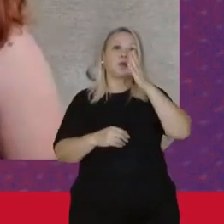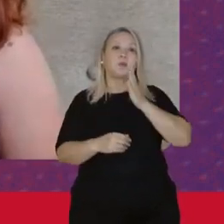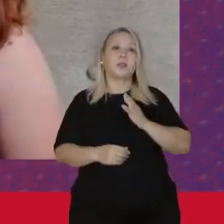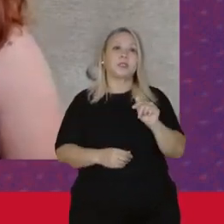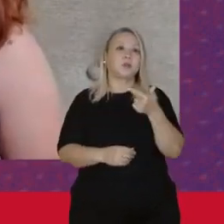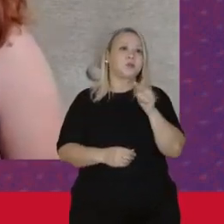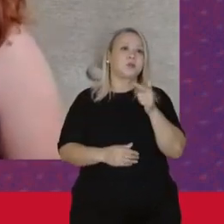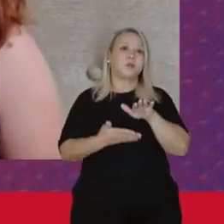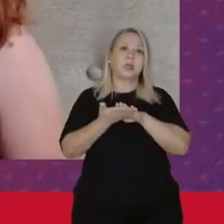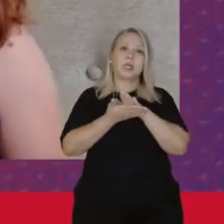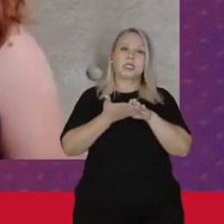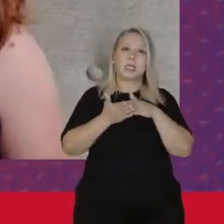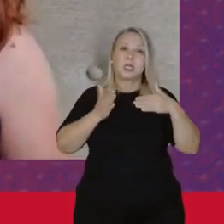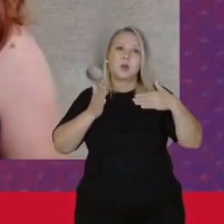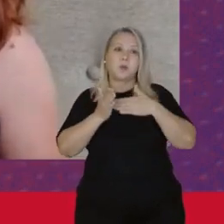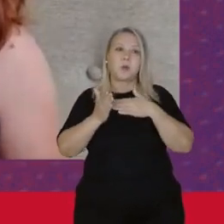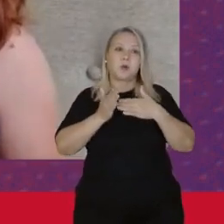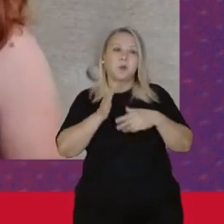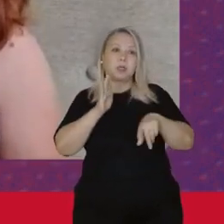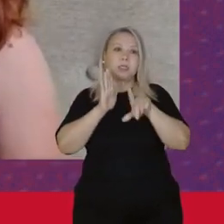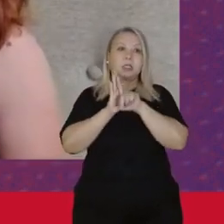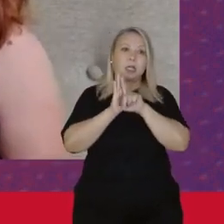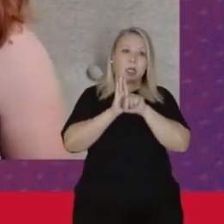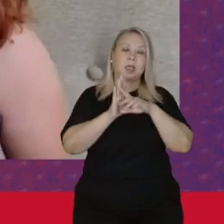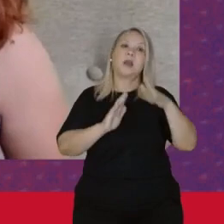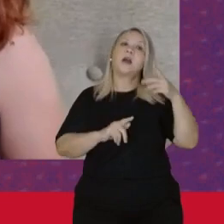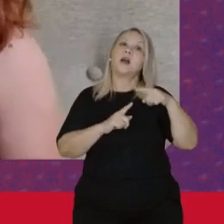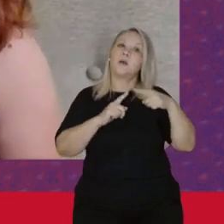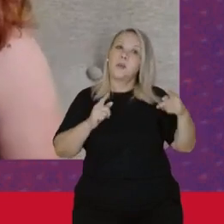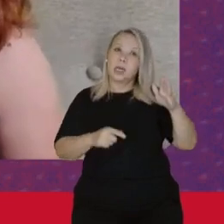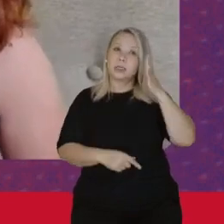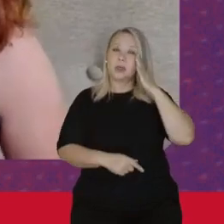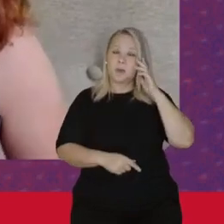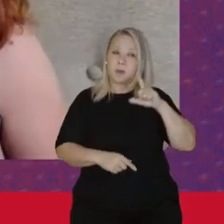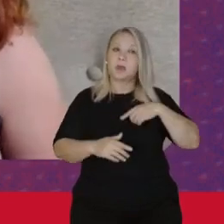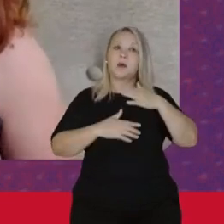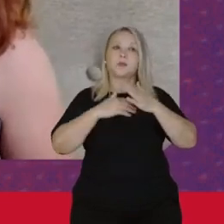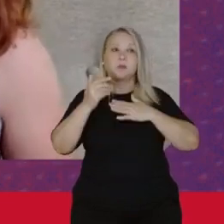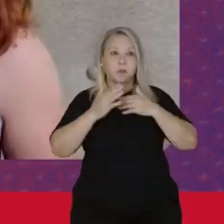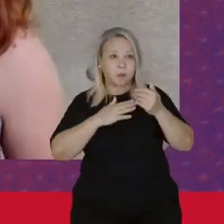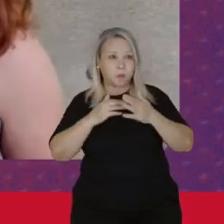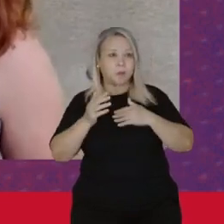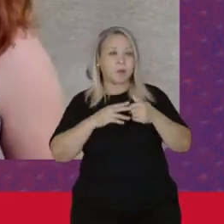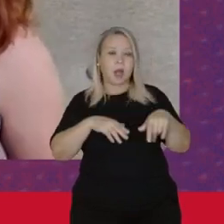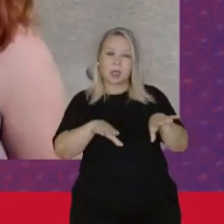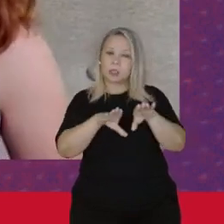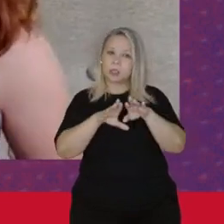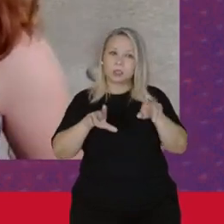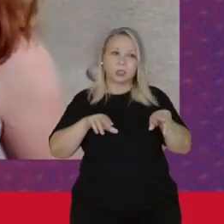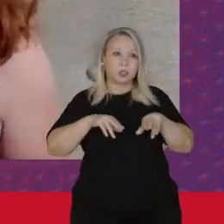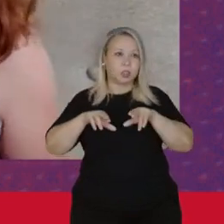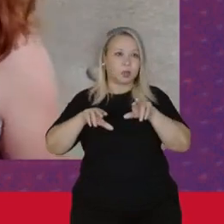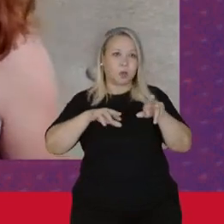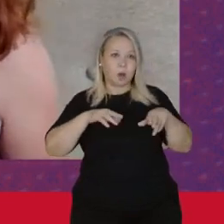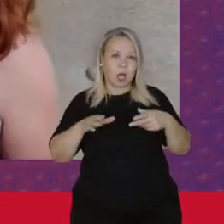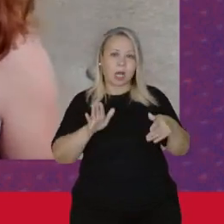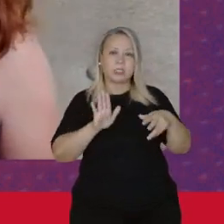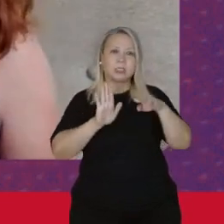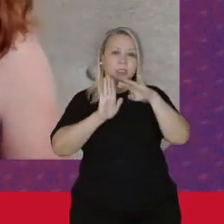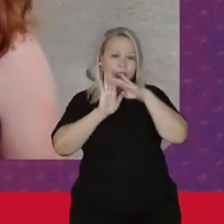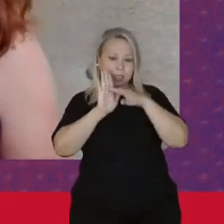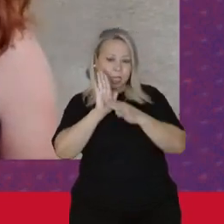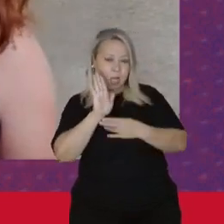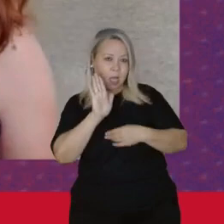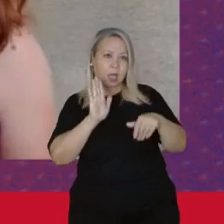não tem nenhum impedimento legal, mas a gente sabe que nós temos práticas, nós temos normas sociais, né,